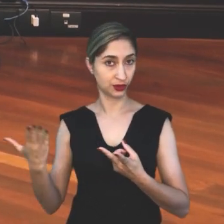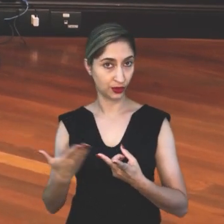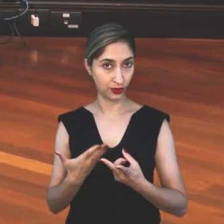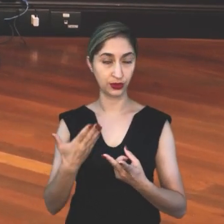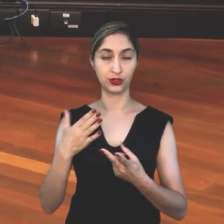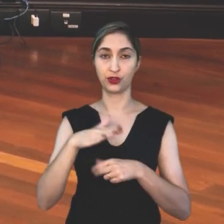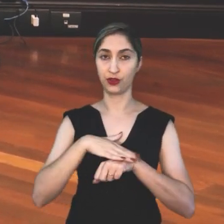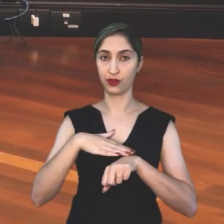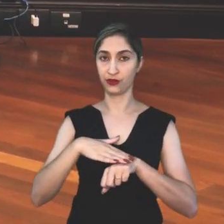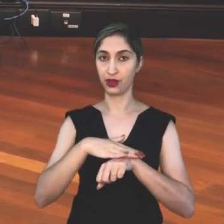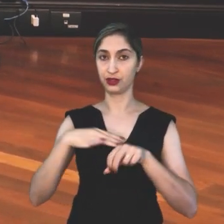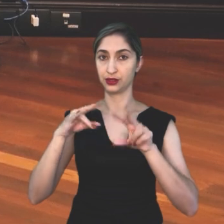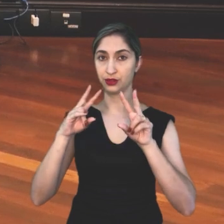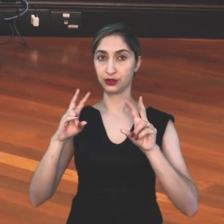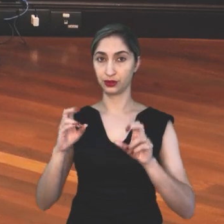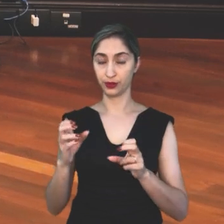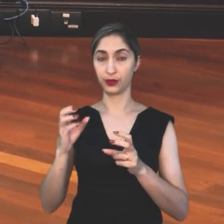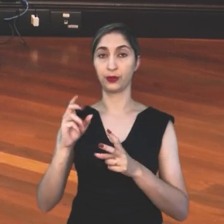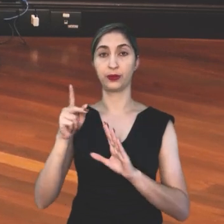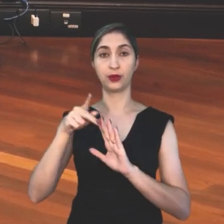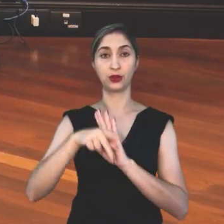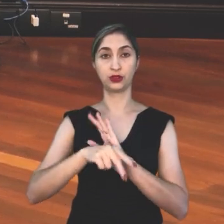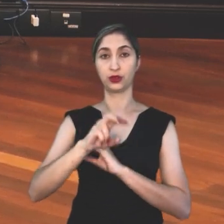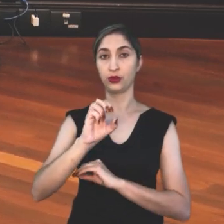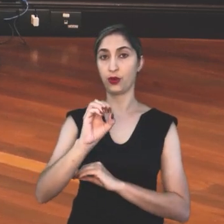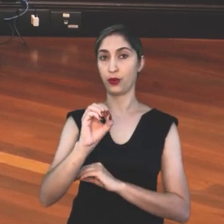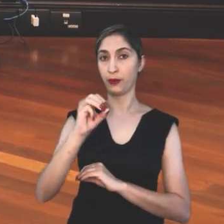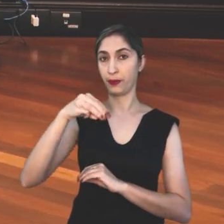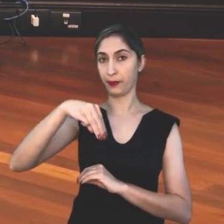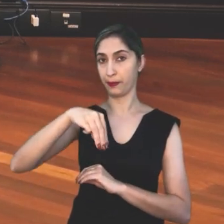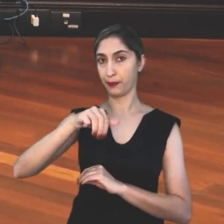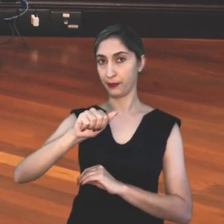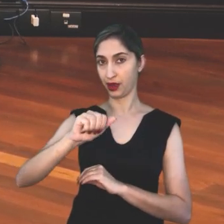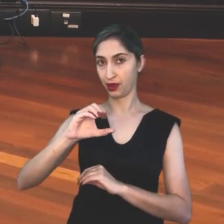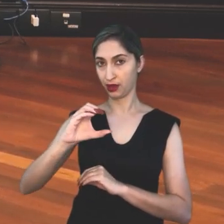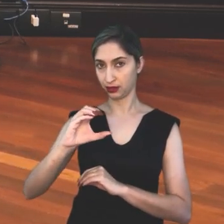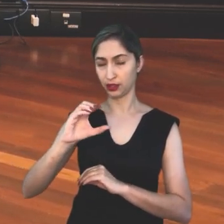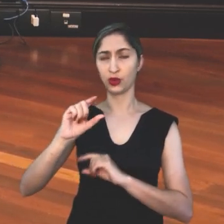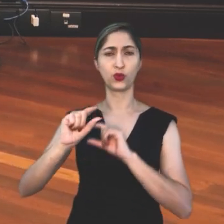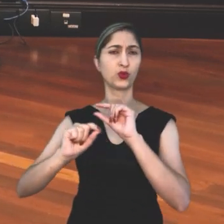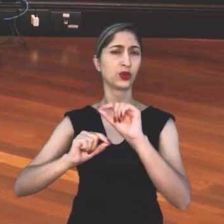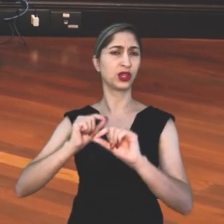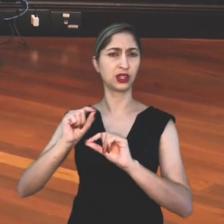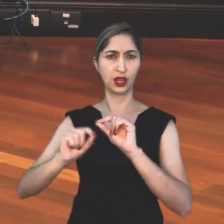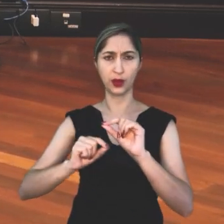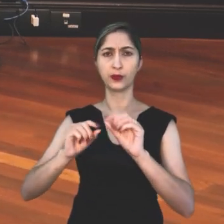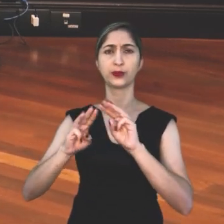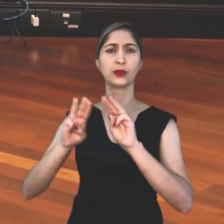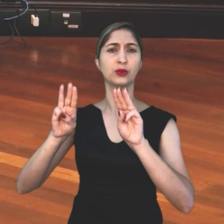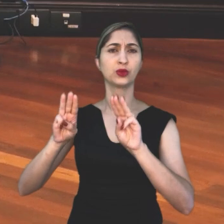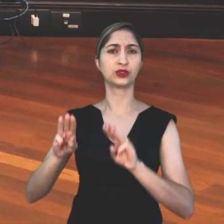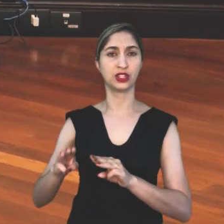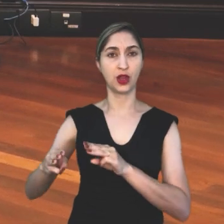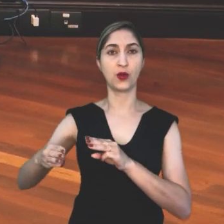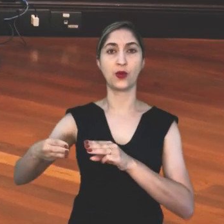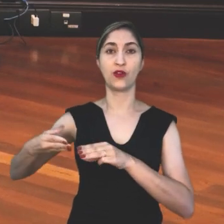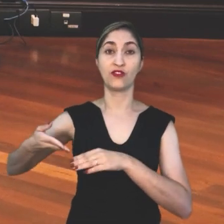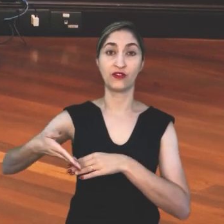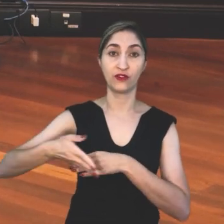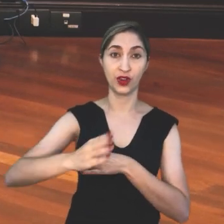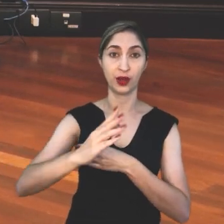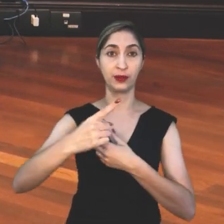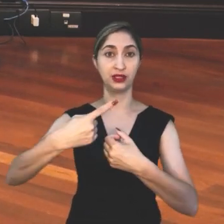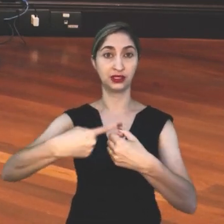vai conversar, a gente vai mostrar para vocês ao longo da nossa conversa. O projeto OMAC, o nome dele é o Museu